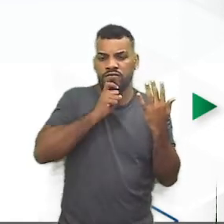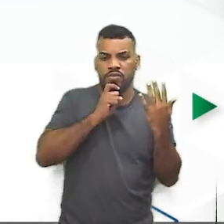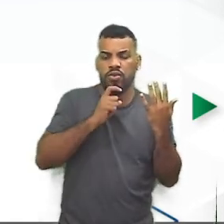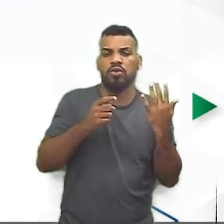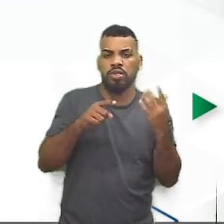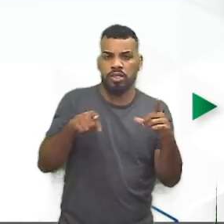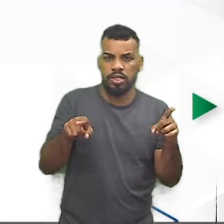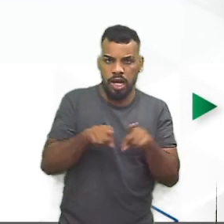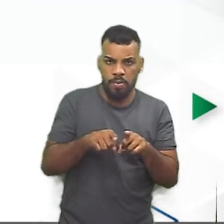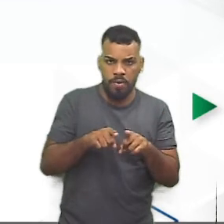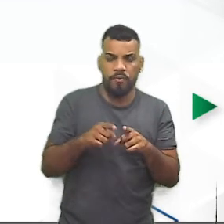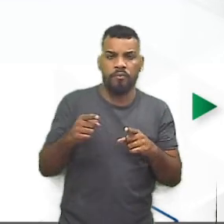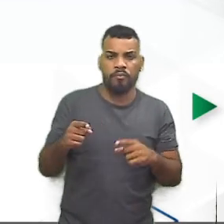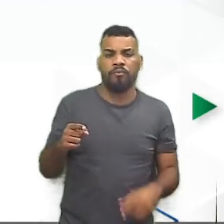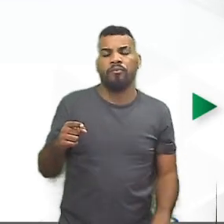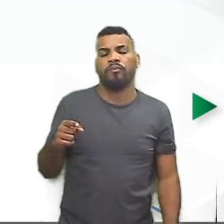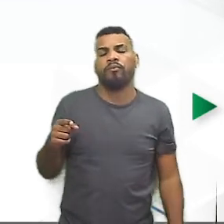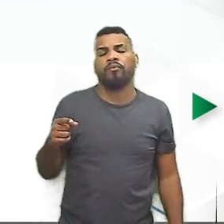ele vai